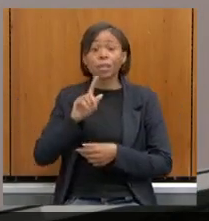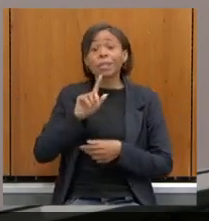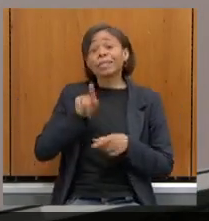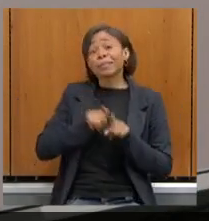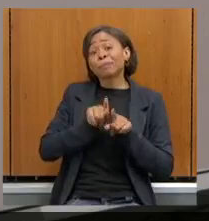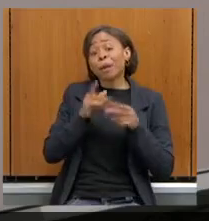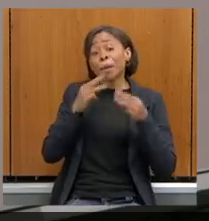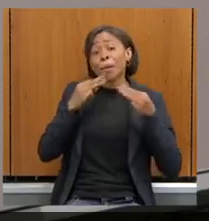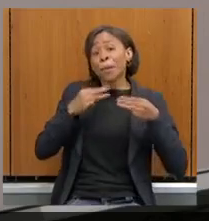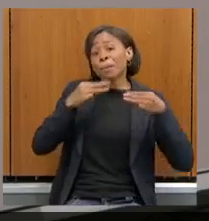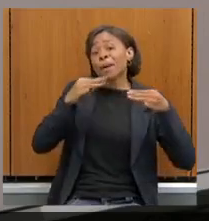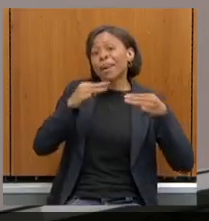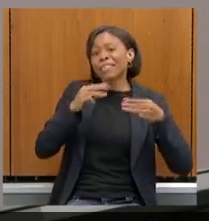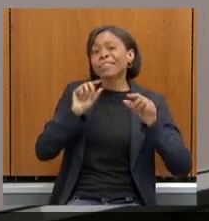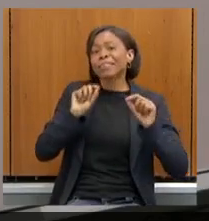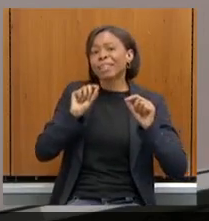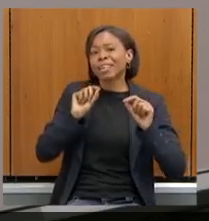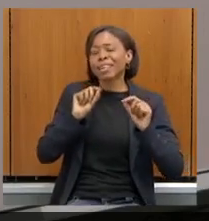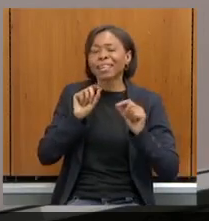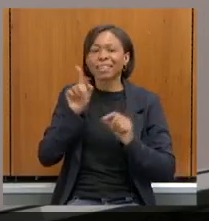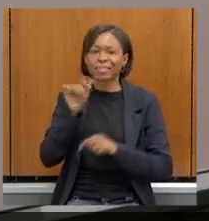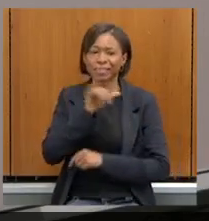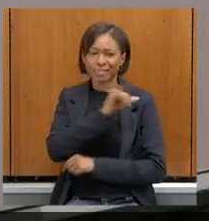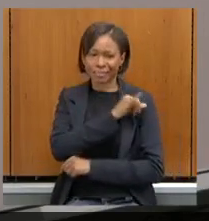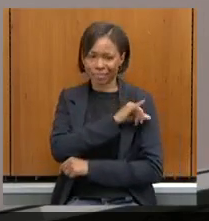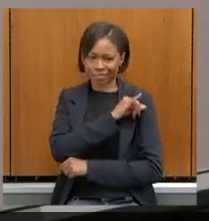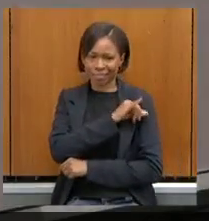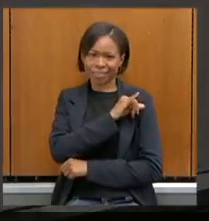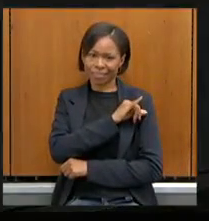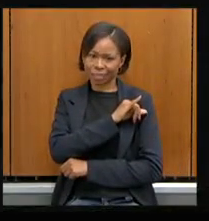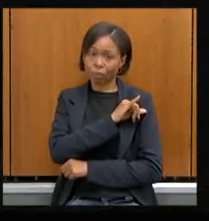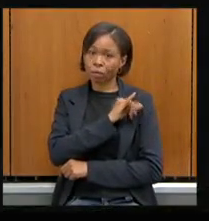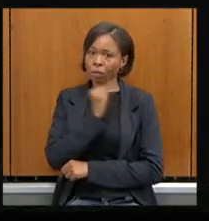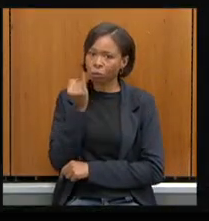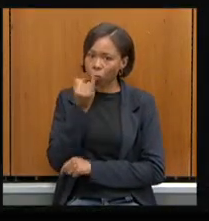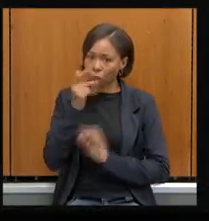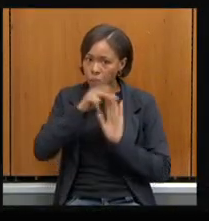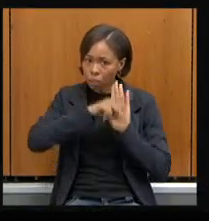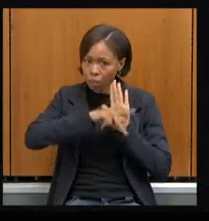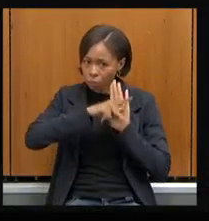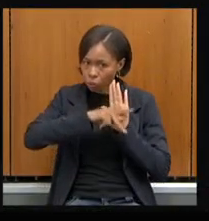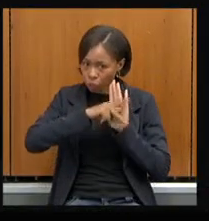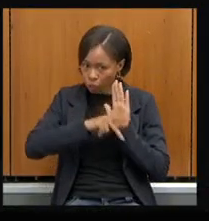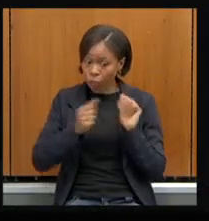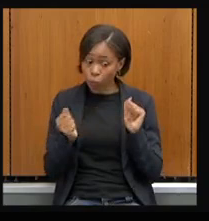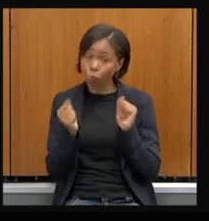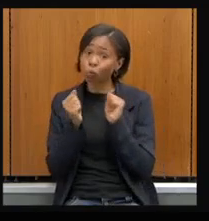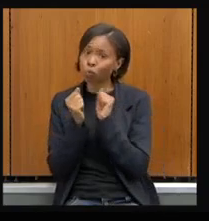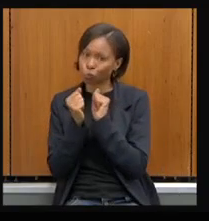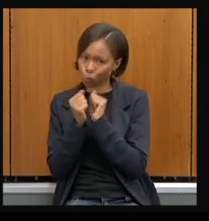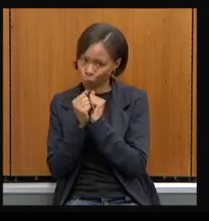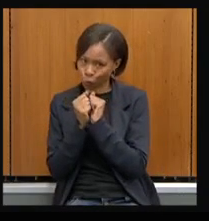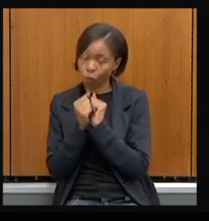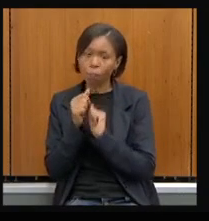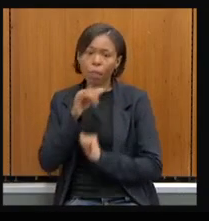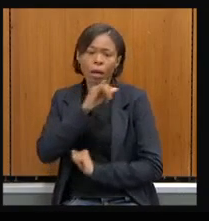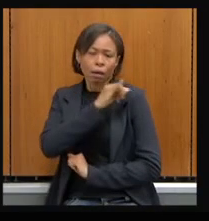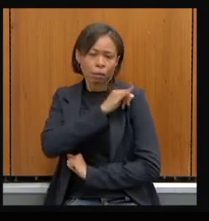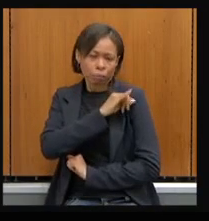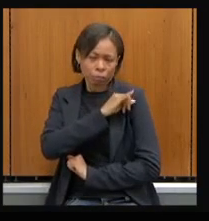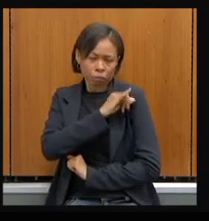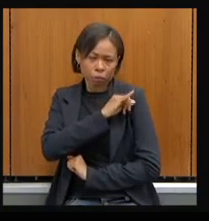isso é muito importante, eu peço a ajuda de vocês para a gente analisar bem esse projeto e fazermos conjuntamente. Rio de Janeiro